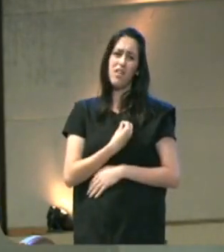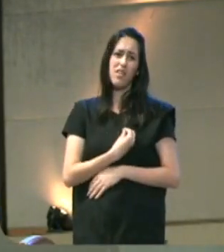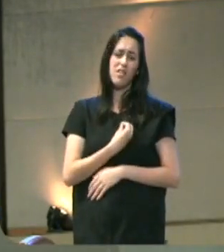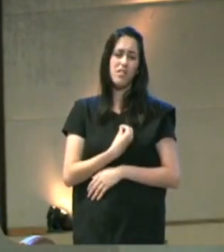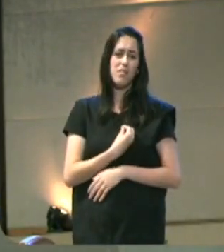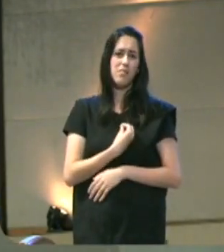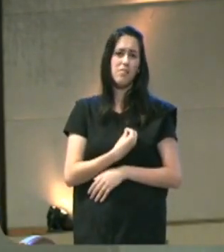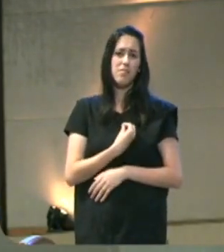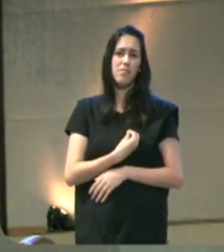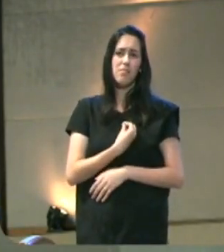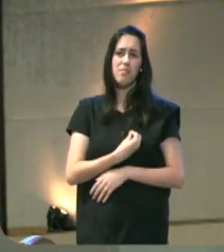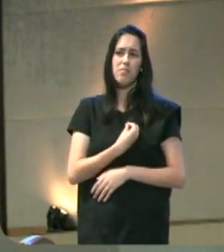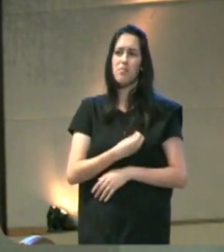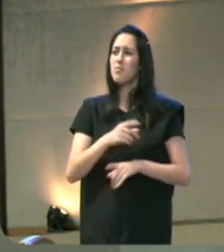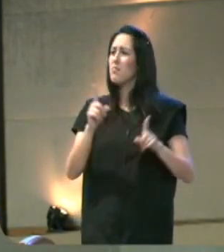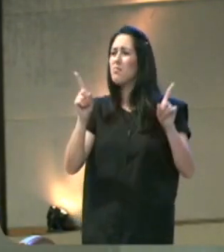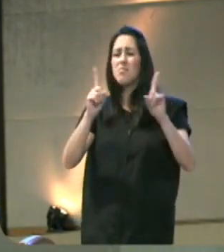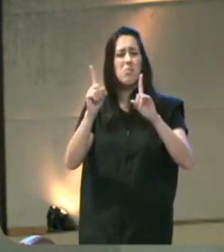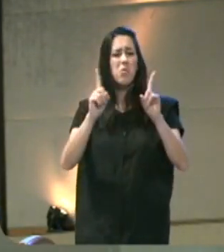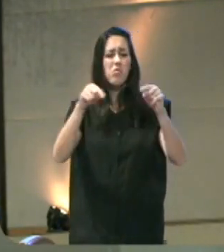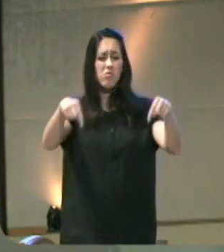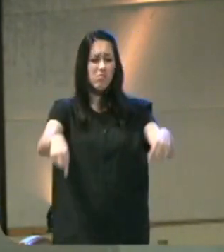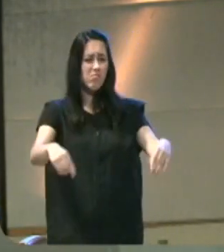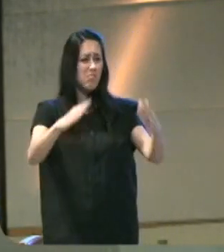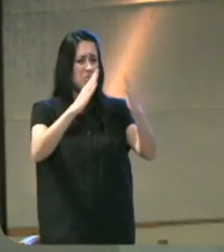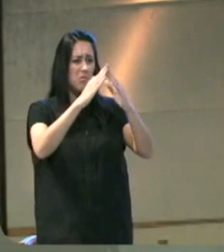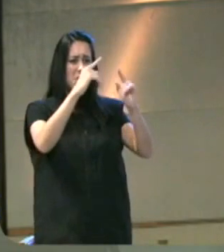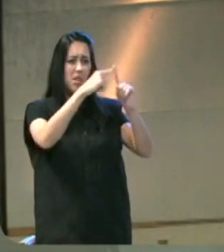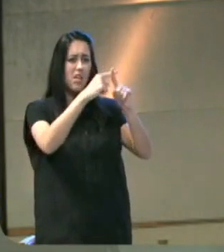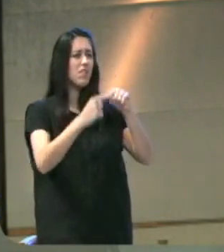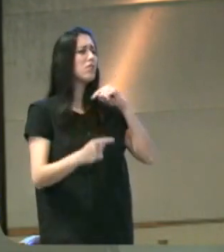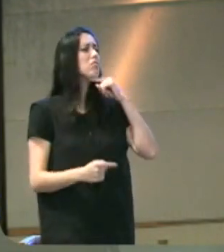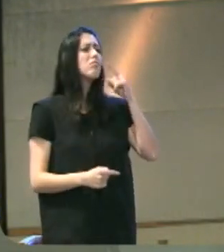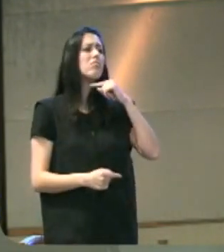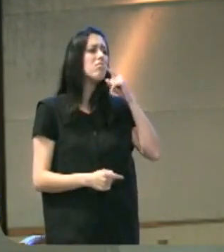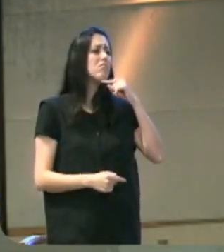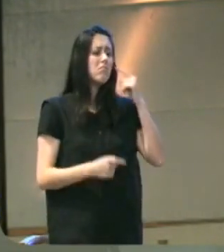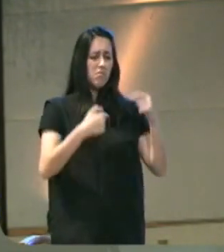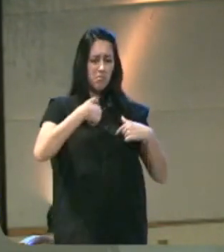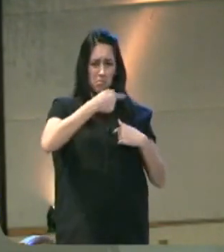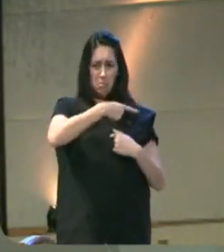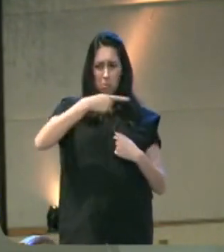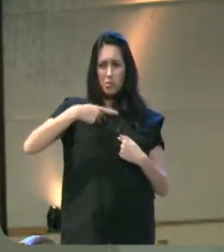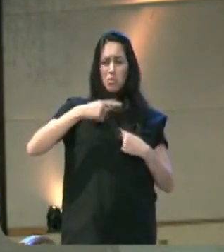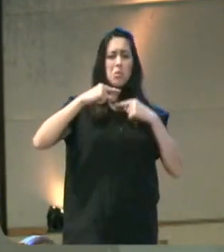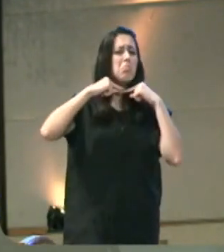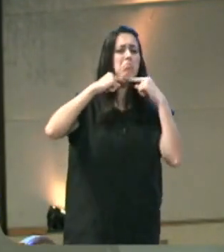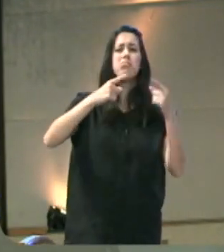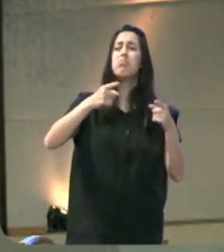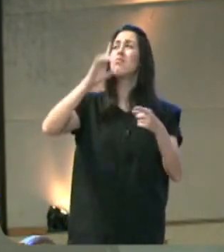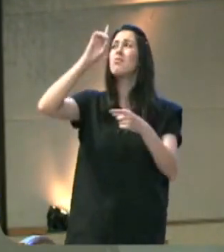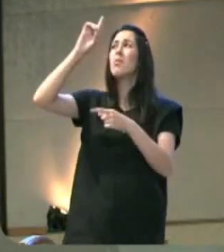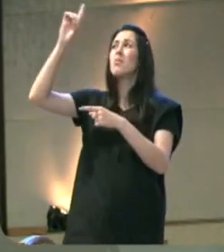não é de uma igreja, de um pastor. A obra é de Deus, do Deus